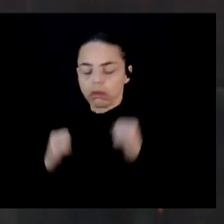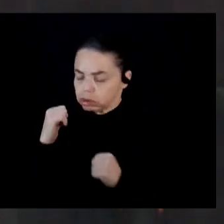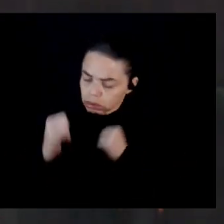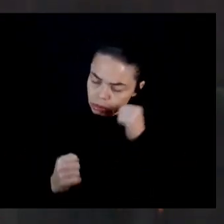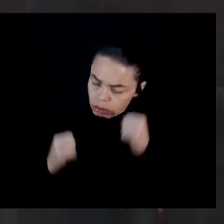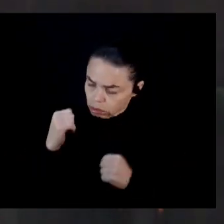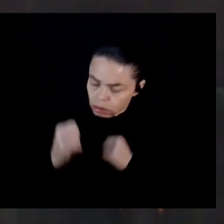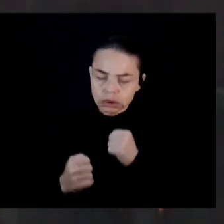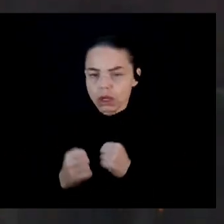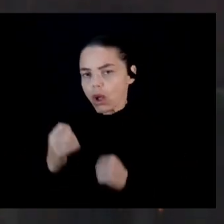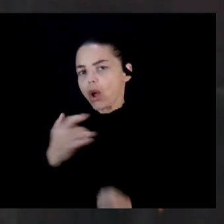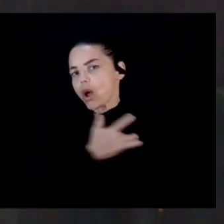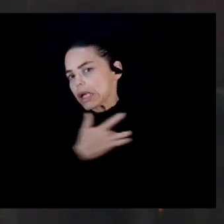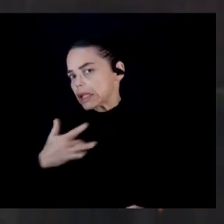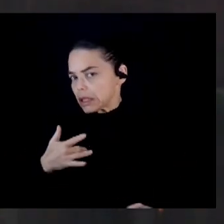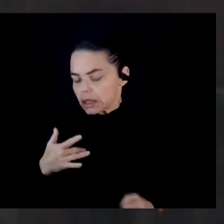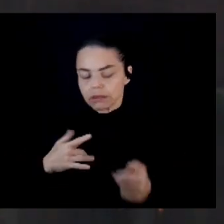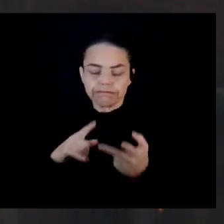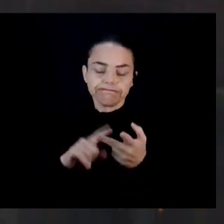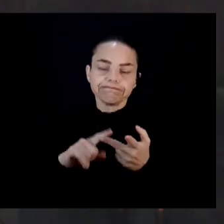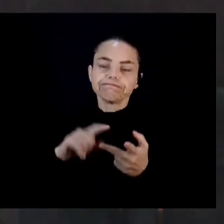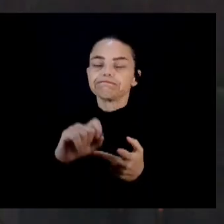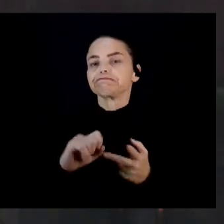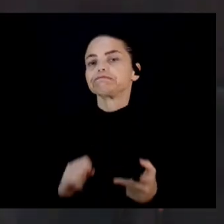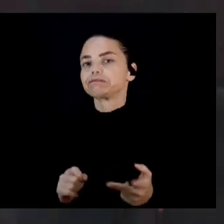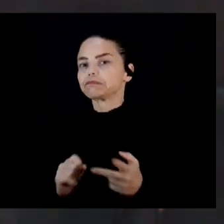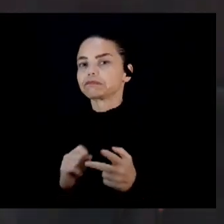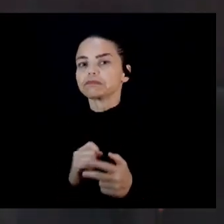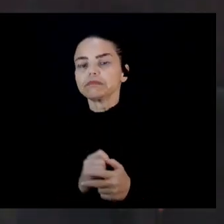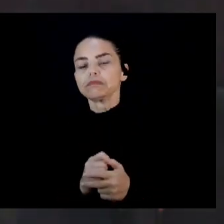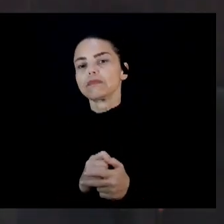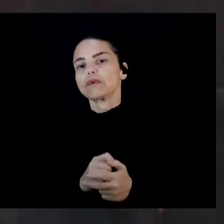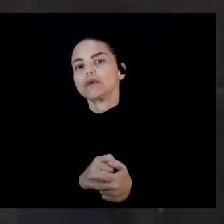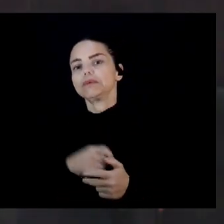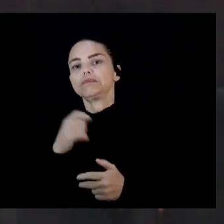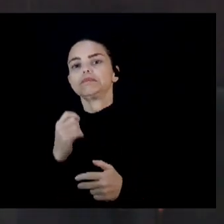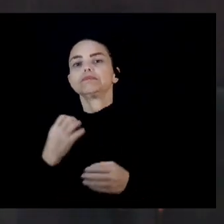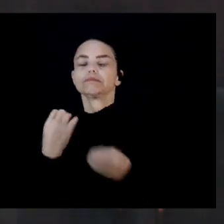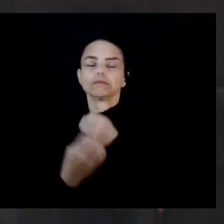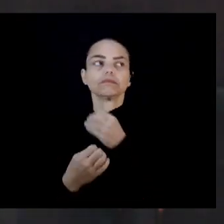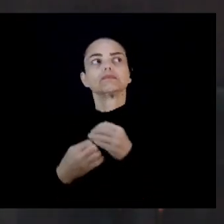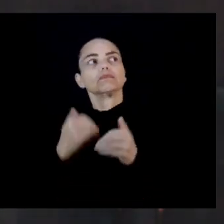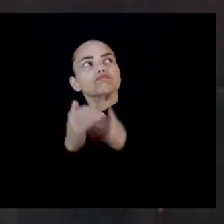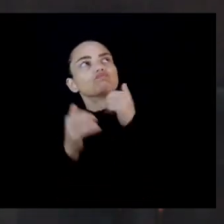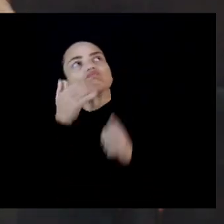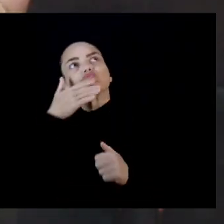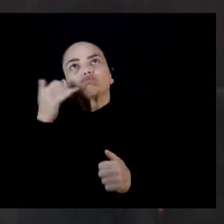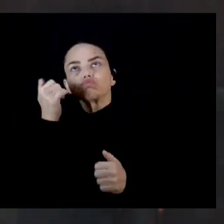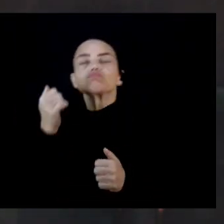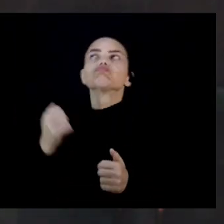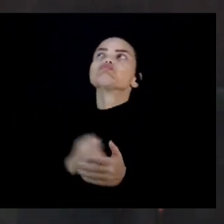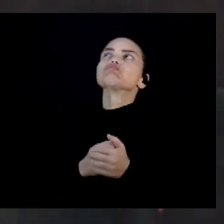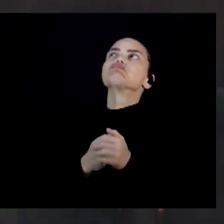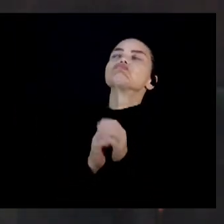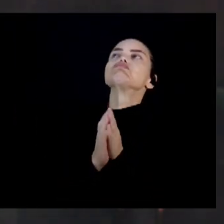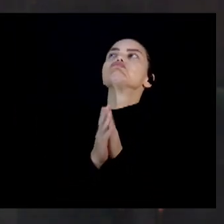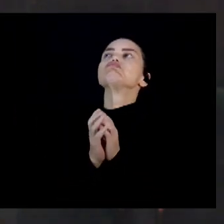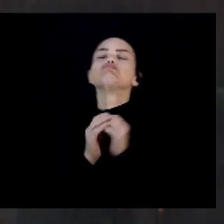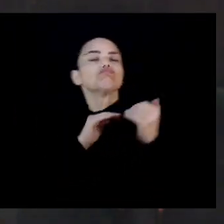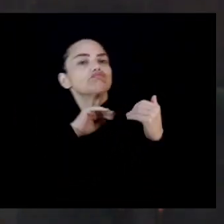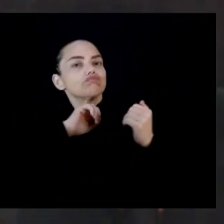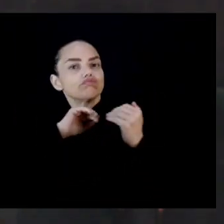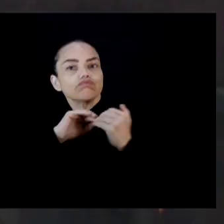melhor? Você quer para ver assim como você vai melhorando a sua performance, mas de uma forma adequada e com